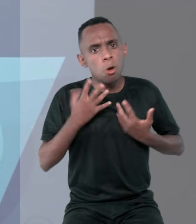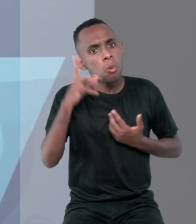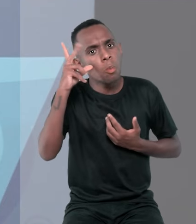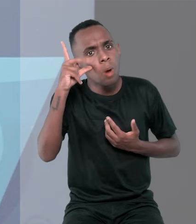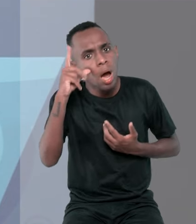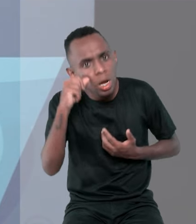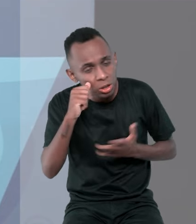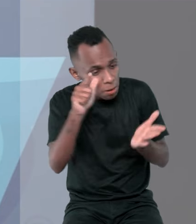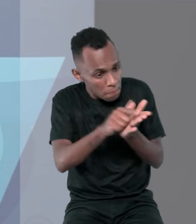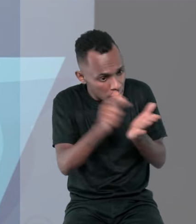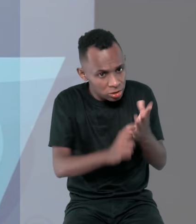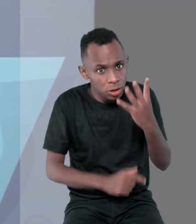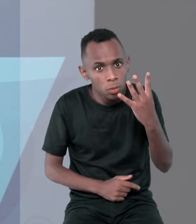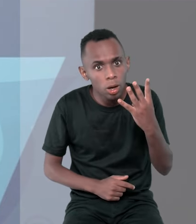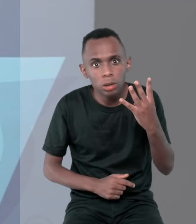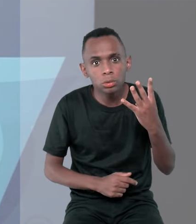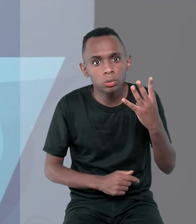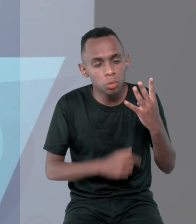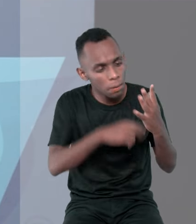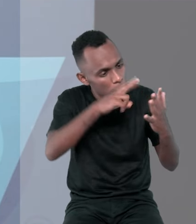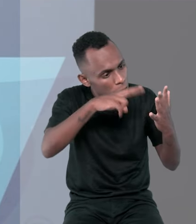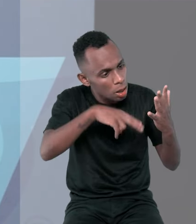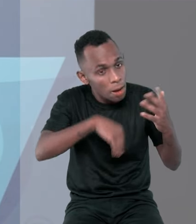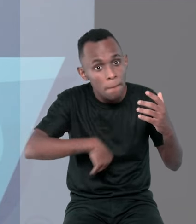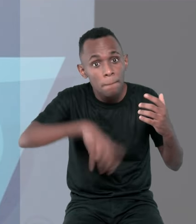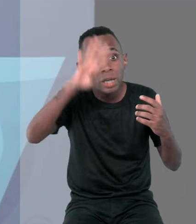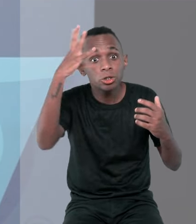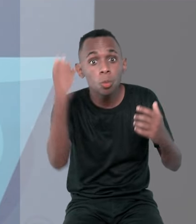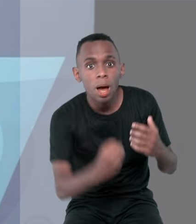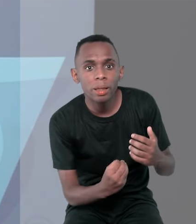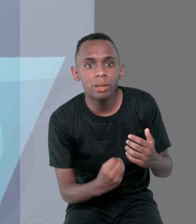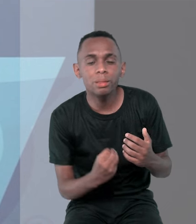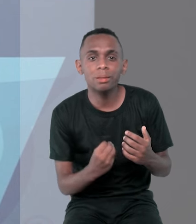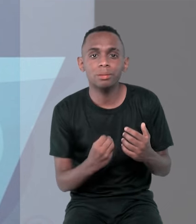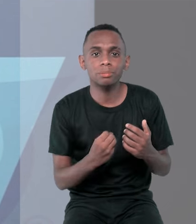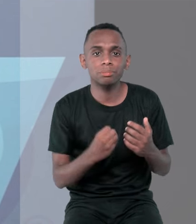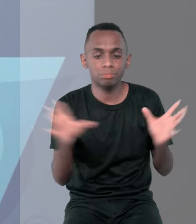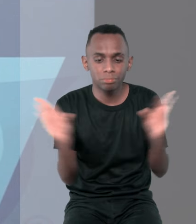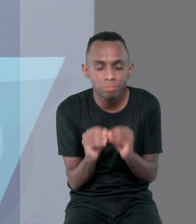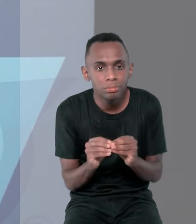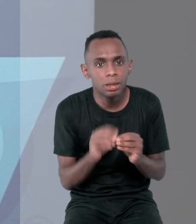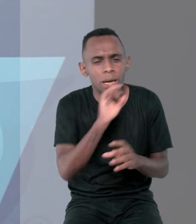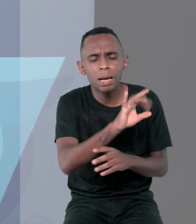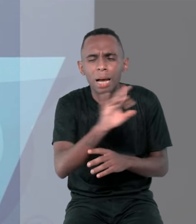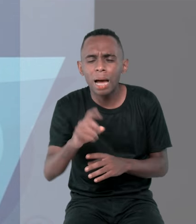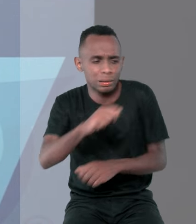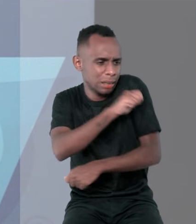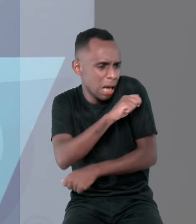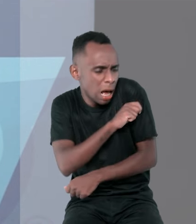leria 4 páginas, mas acabou lendo mais de 40 páginas. Cada aula vocês